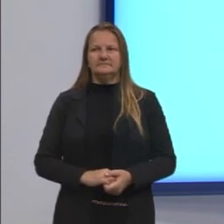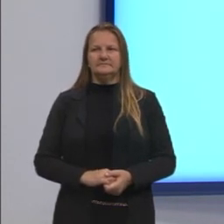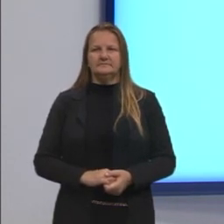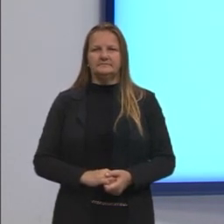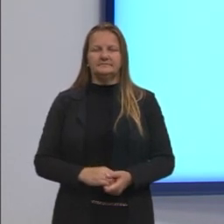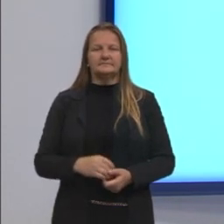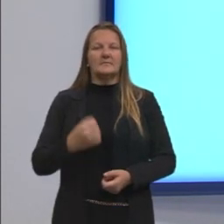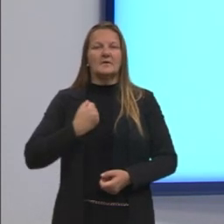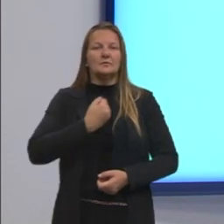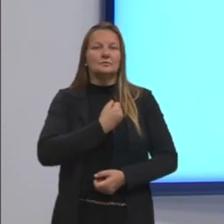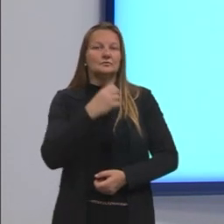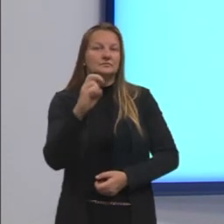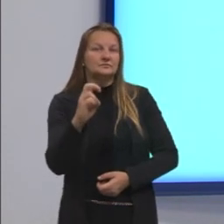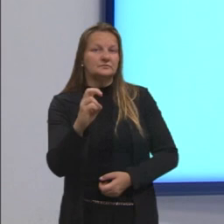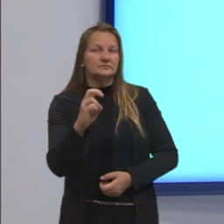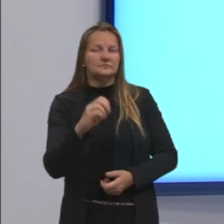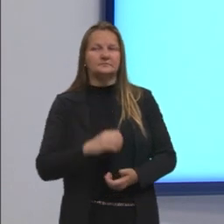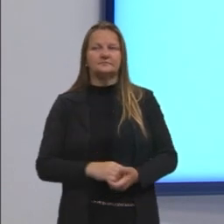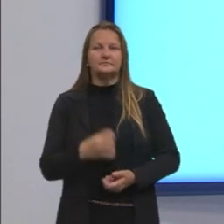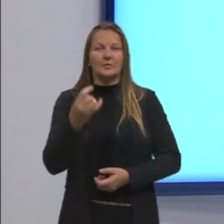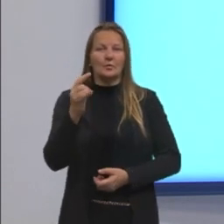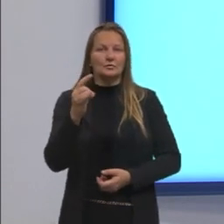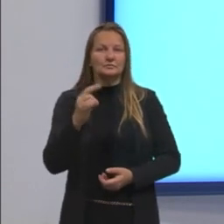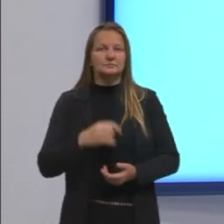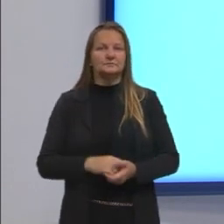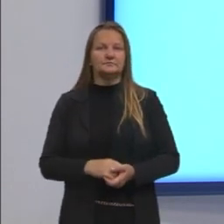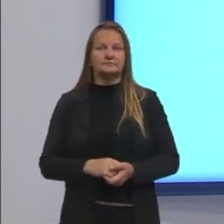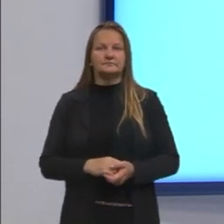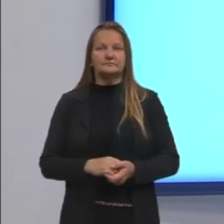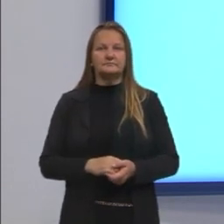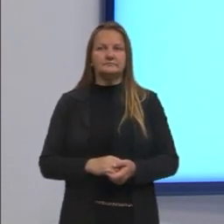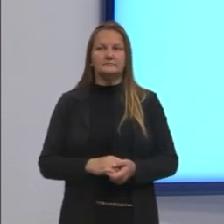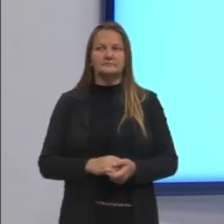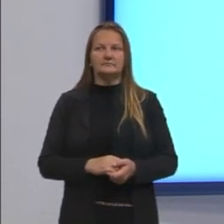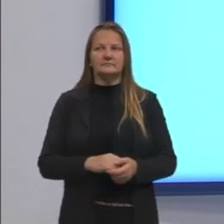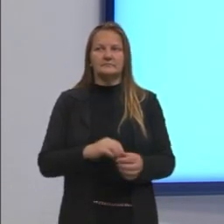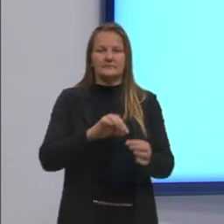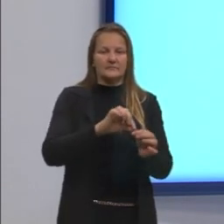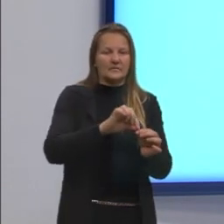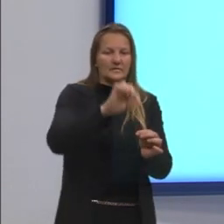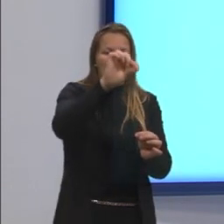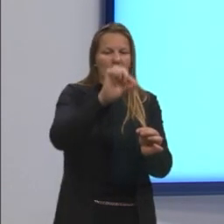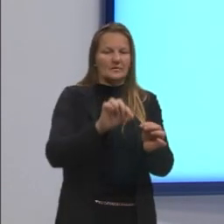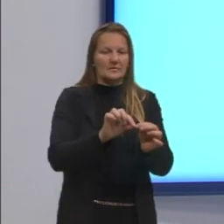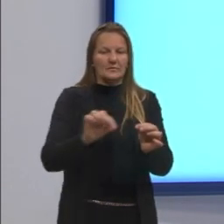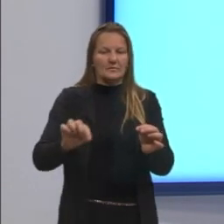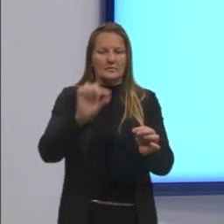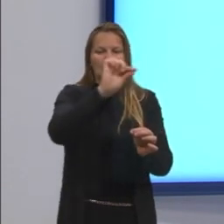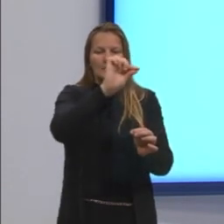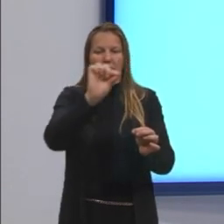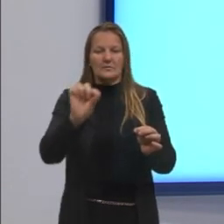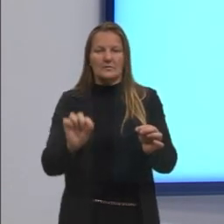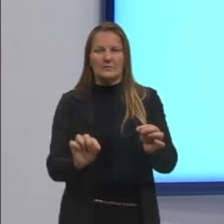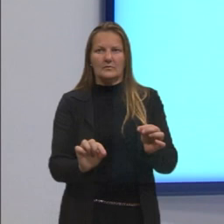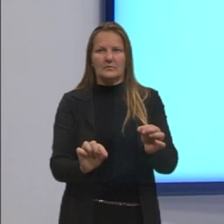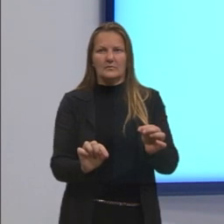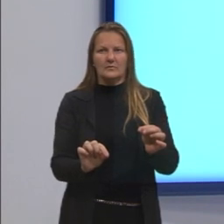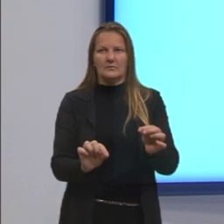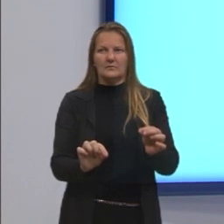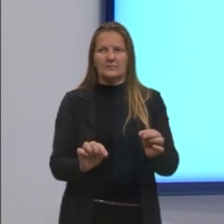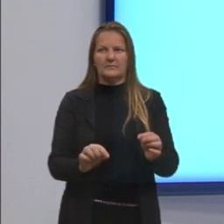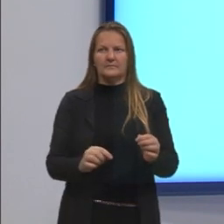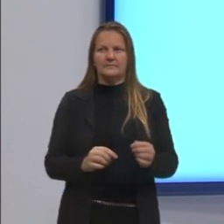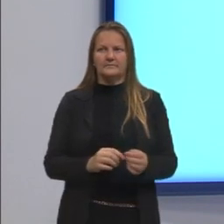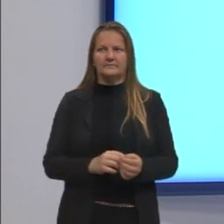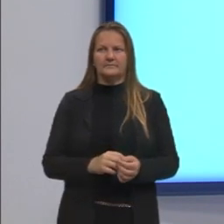sobra então o último último aqui ele é um pedaço de uma circunferência tá é como